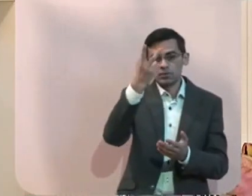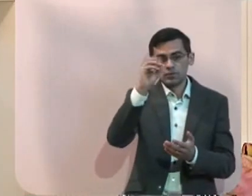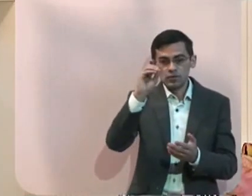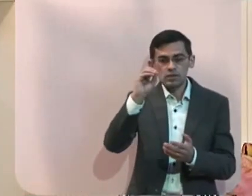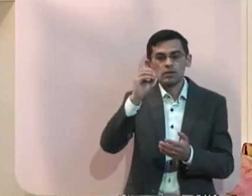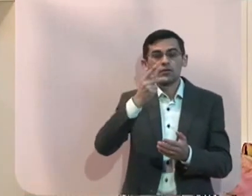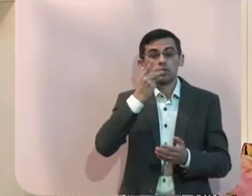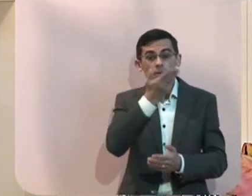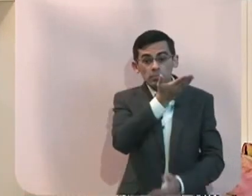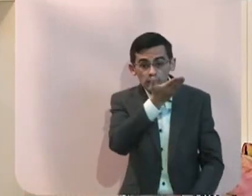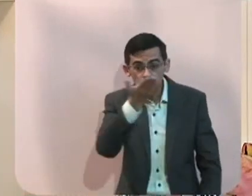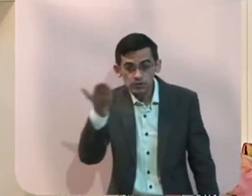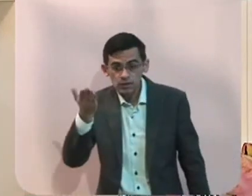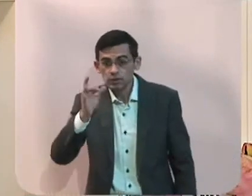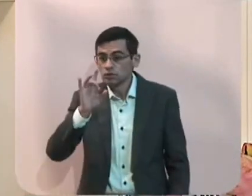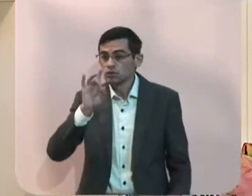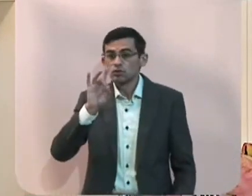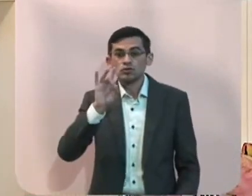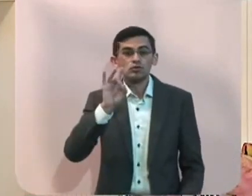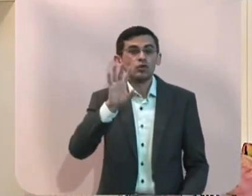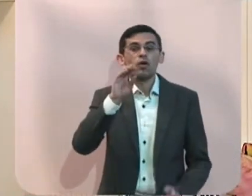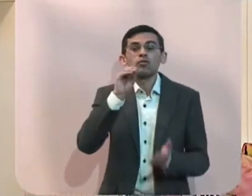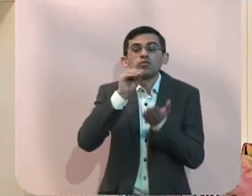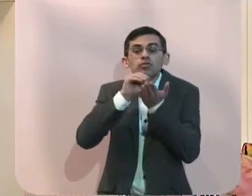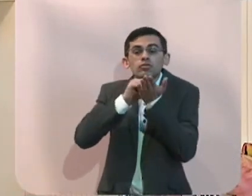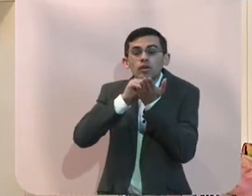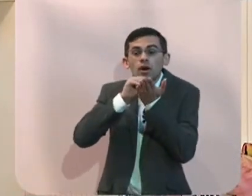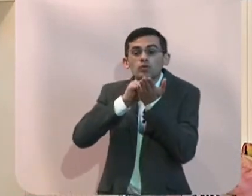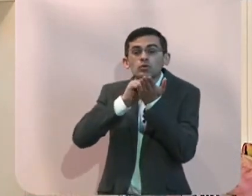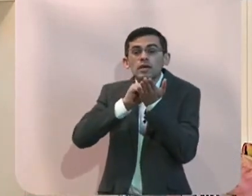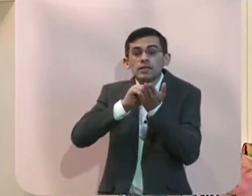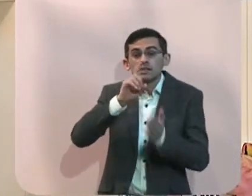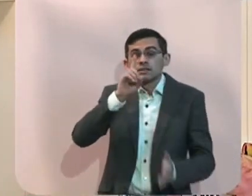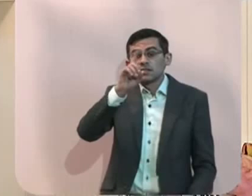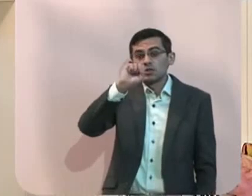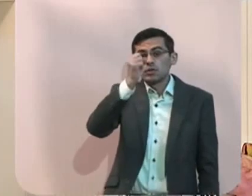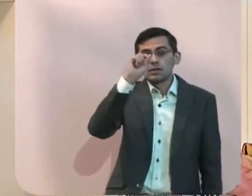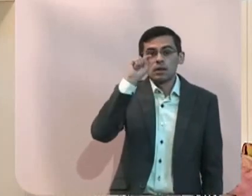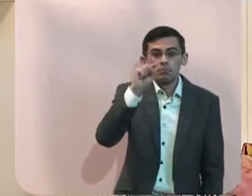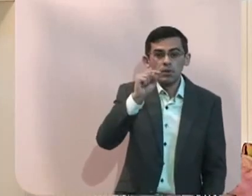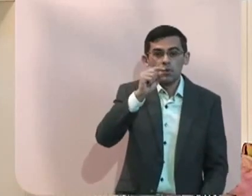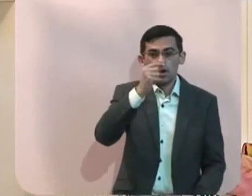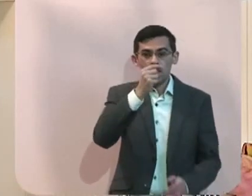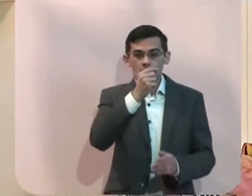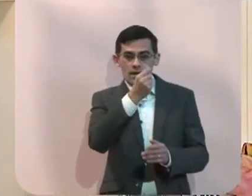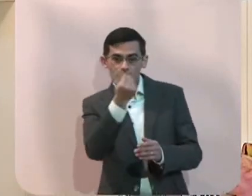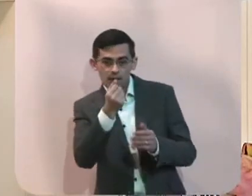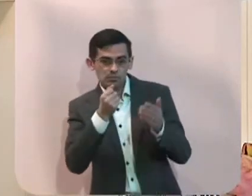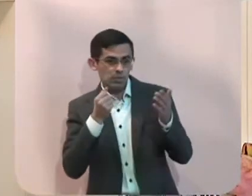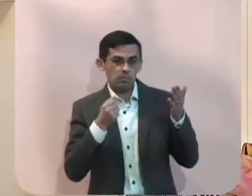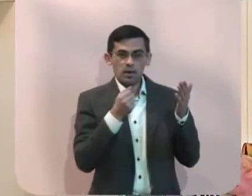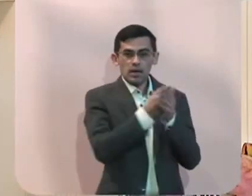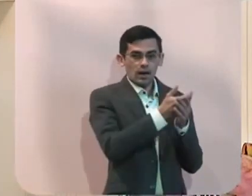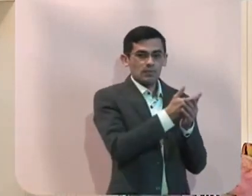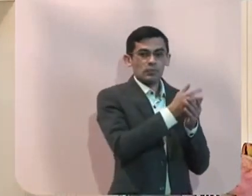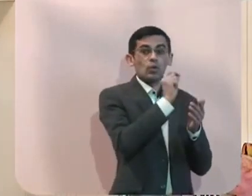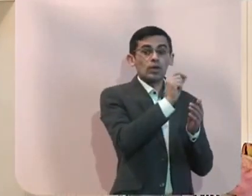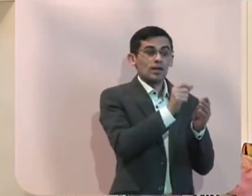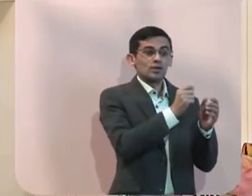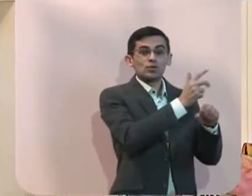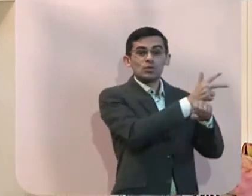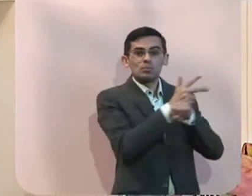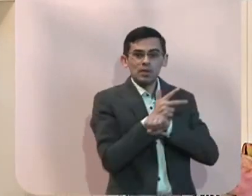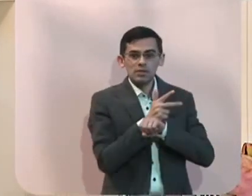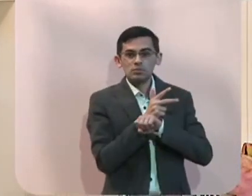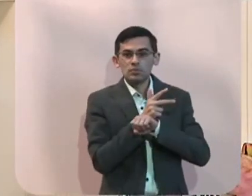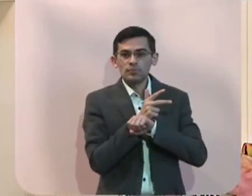para você que só faltam 180 mil reais para a gente pagar daquele empréstimo, 1,2%